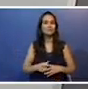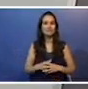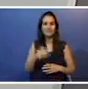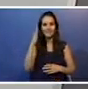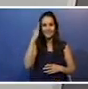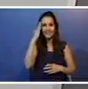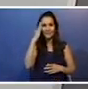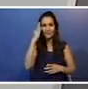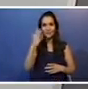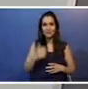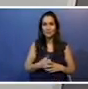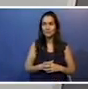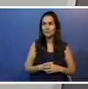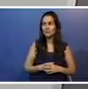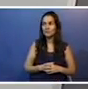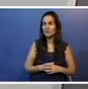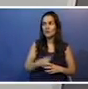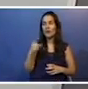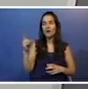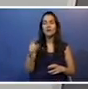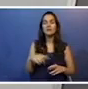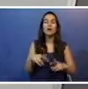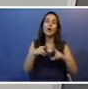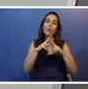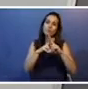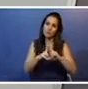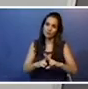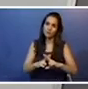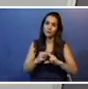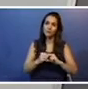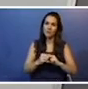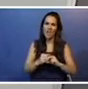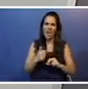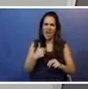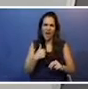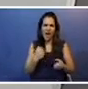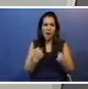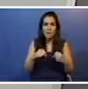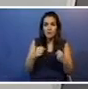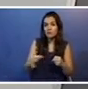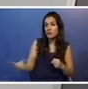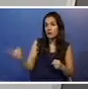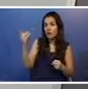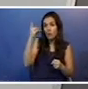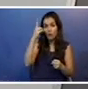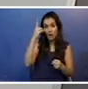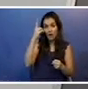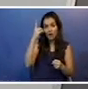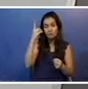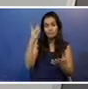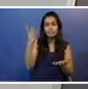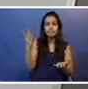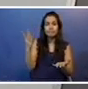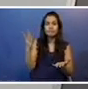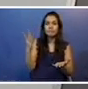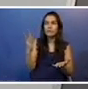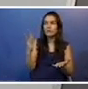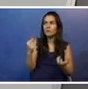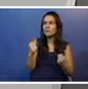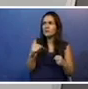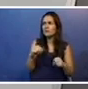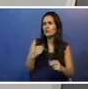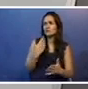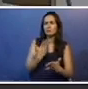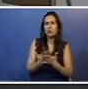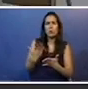Certo? É assim que funciona a numeração romana. Ah, mas eu preciso decorar isso? Eu tenho que estudar tanto